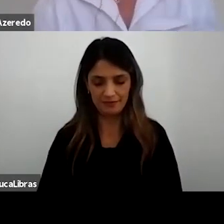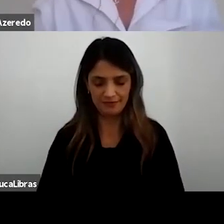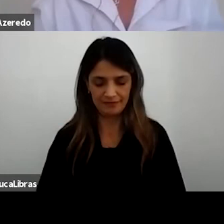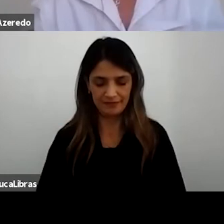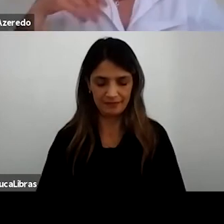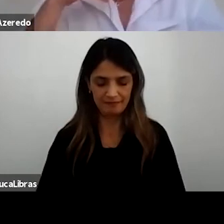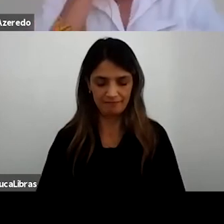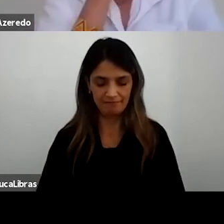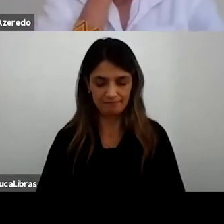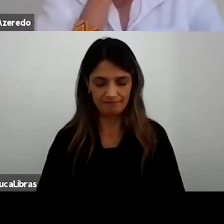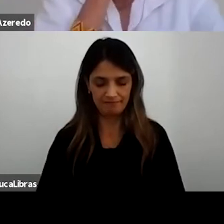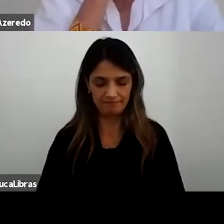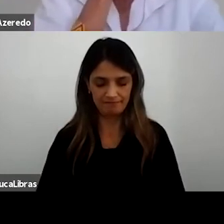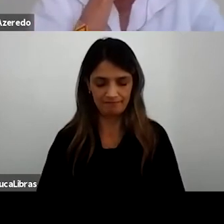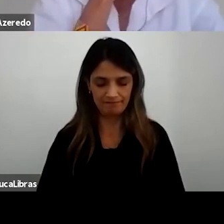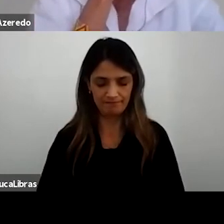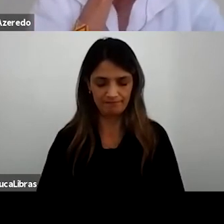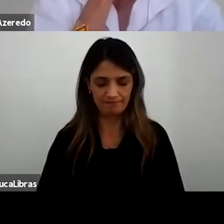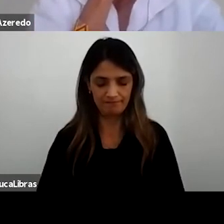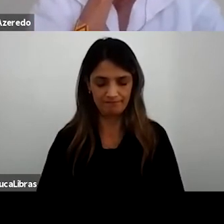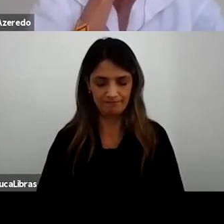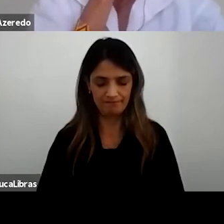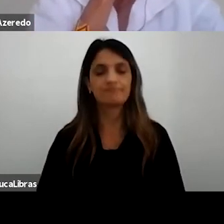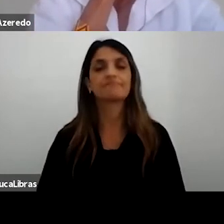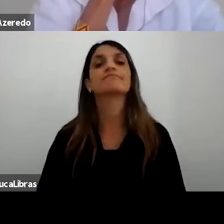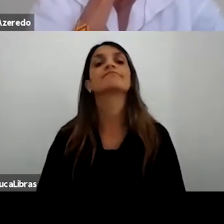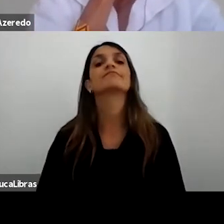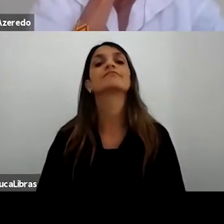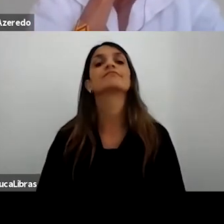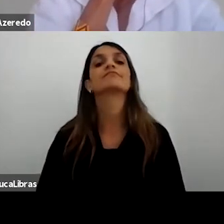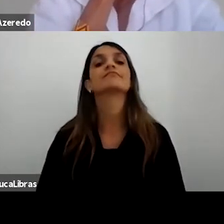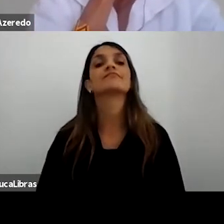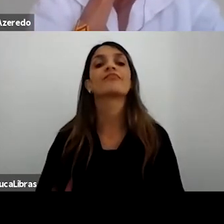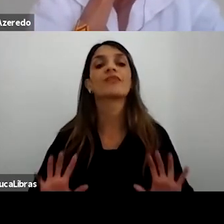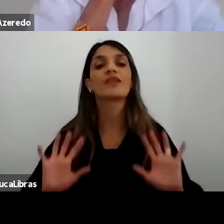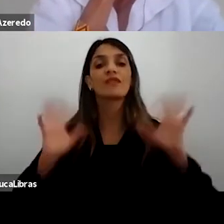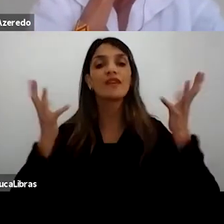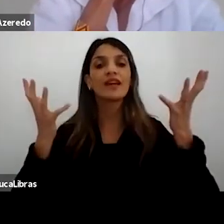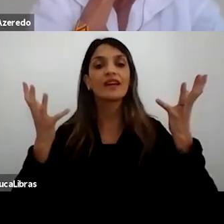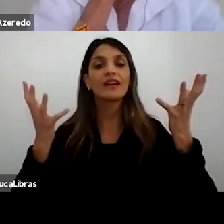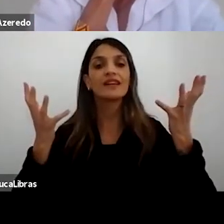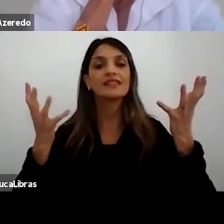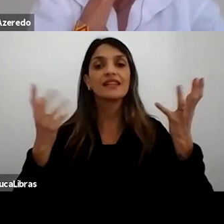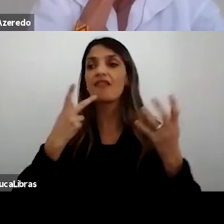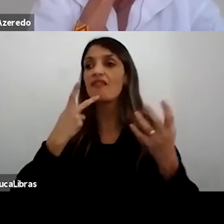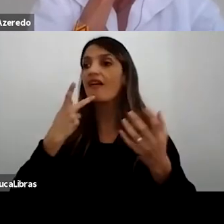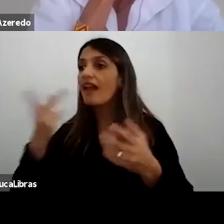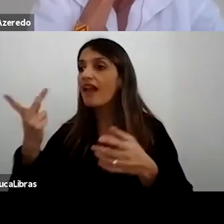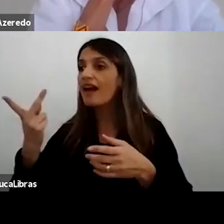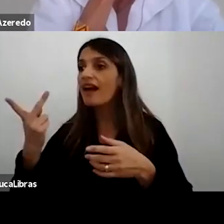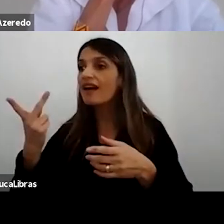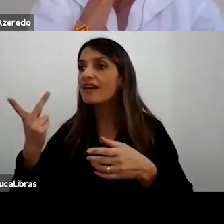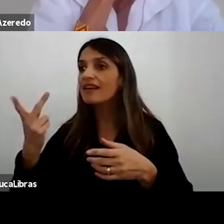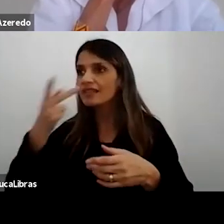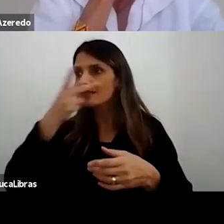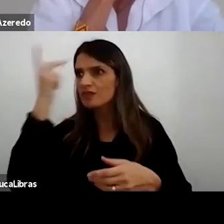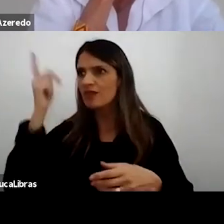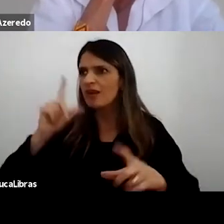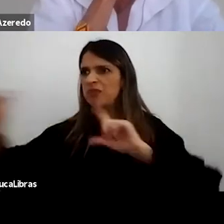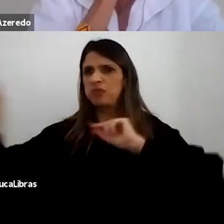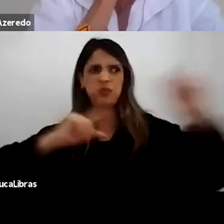Que eu pudesse ir numa festa e contar o que eu faço e as pessoas não saíssem correndo achando que eu vou pedir